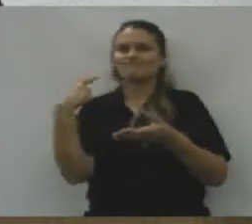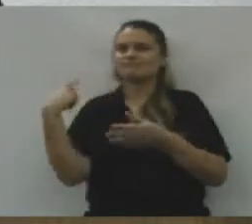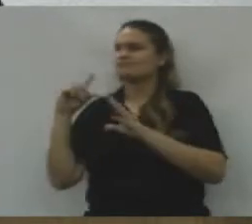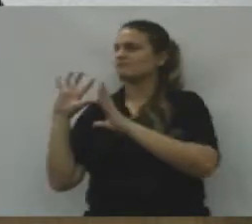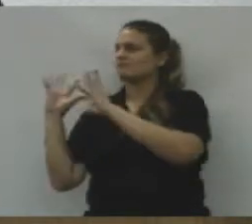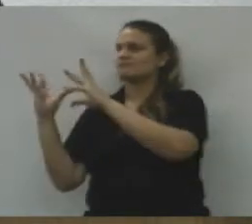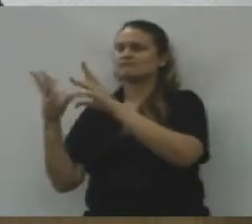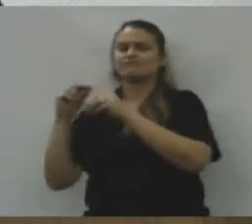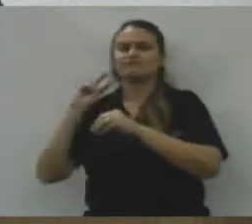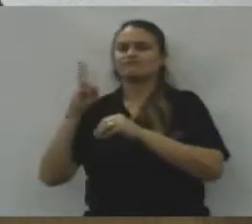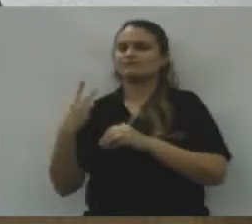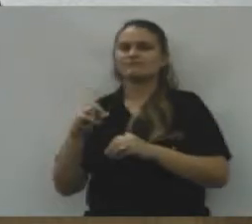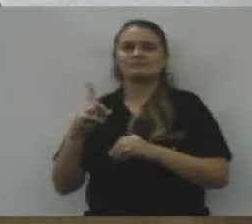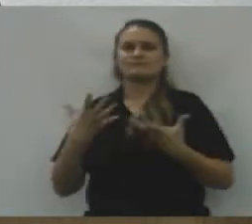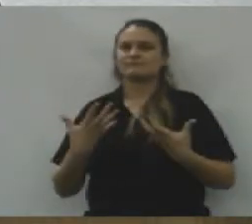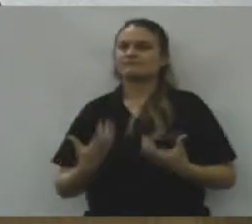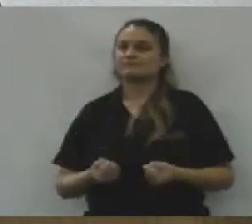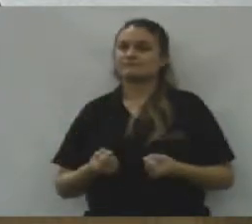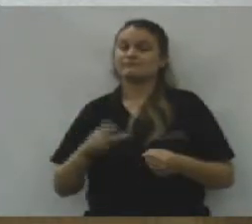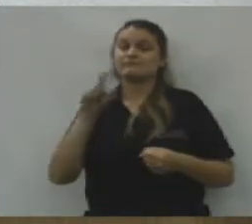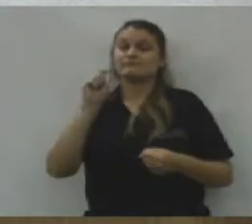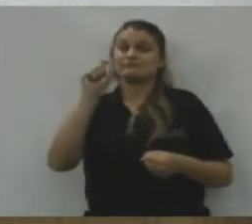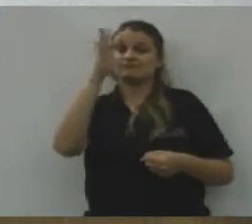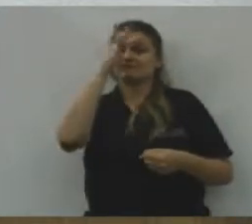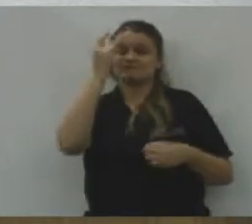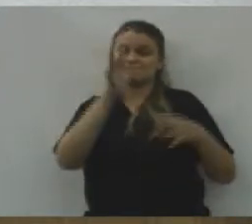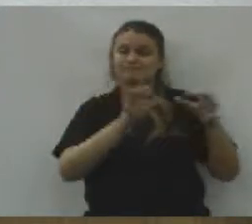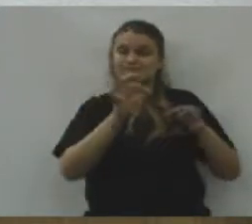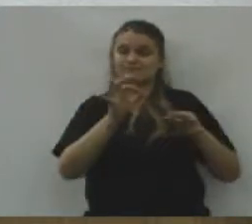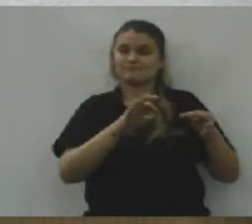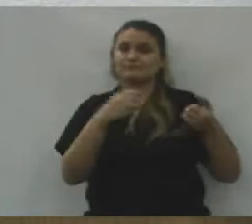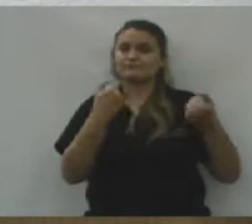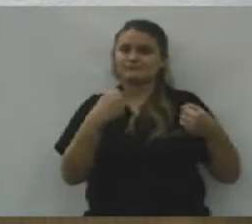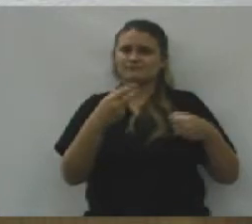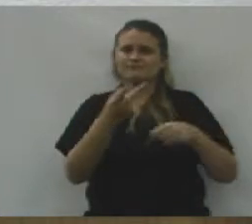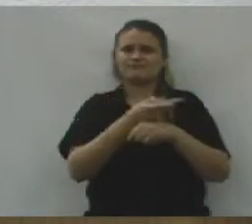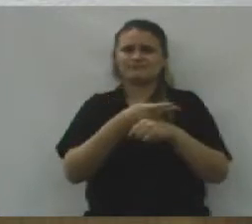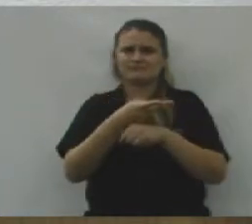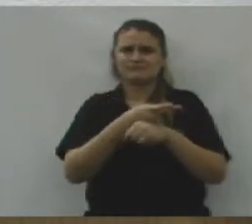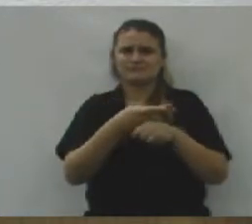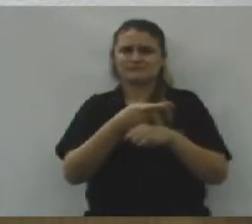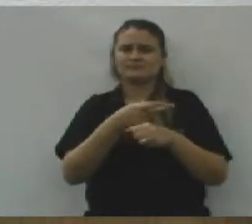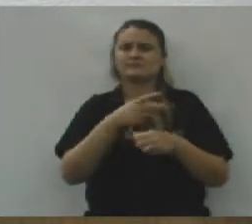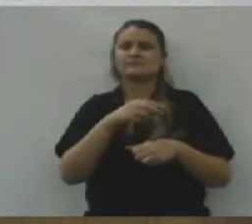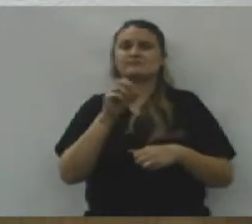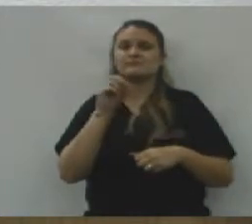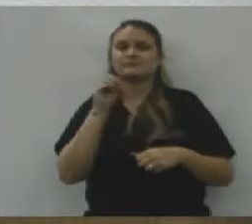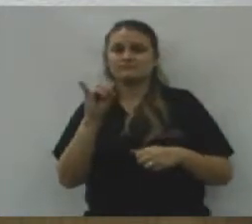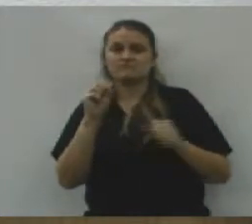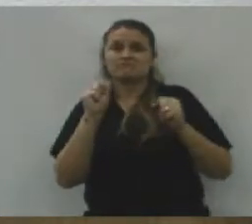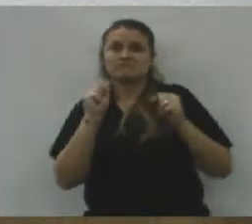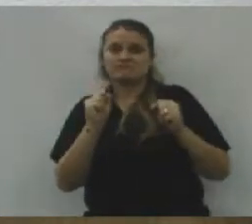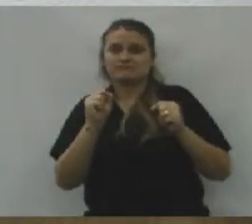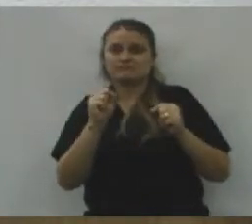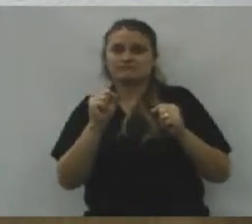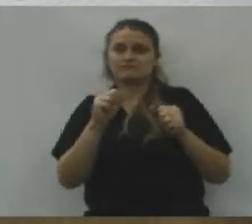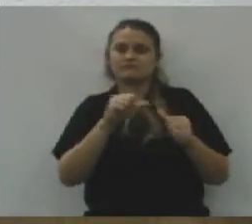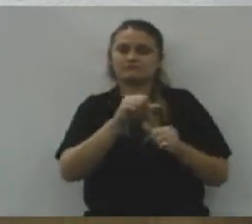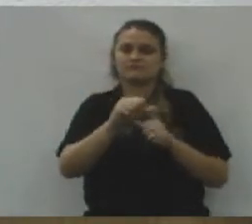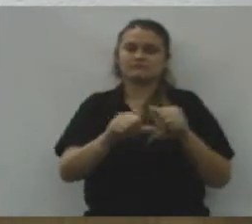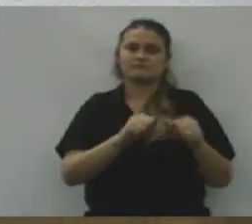concordância que quem programa procure, se possível,